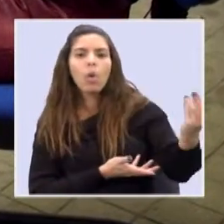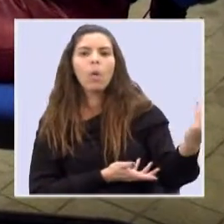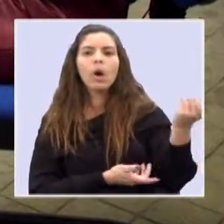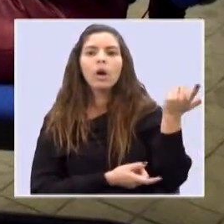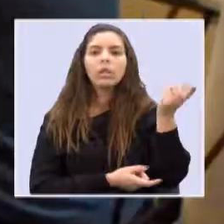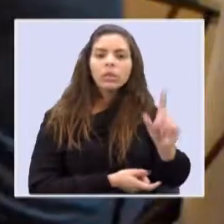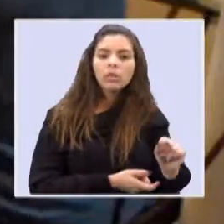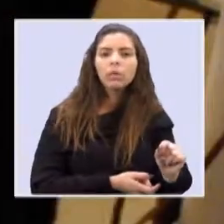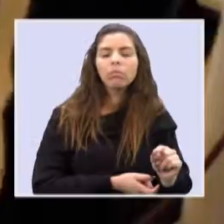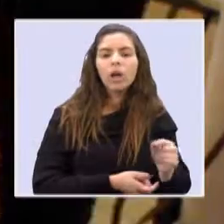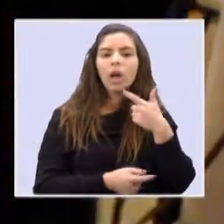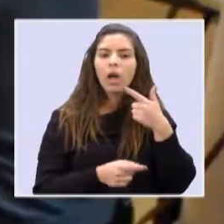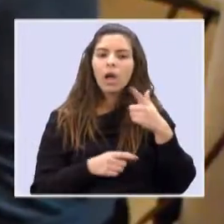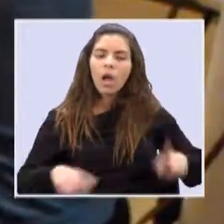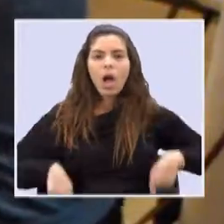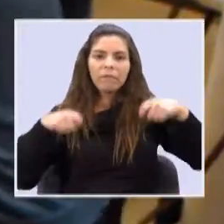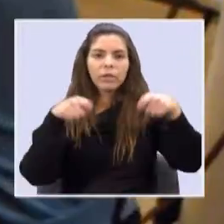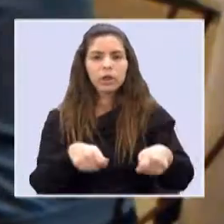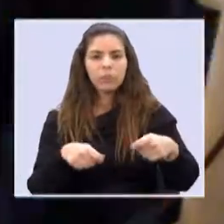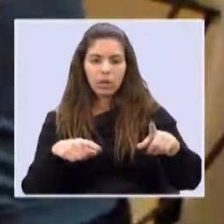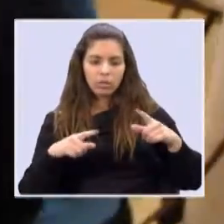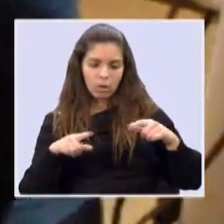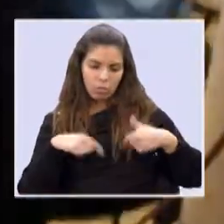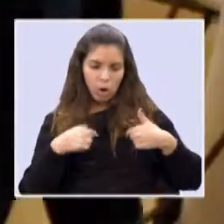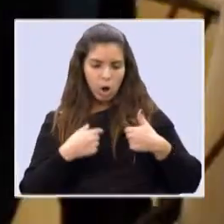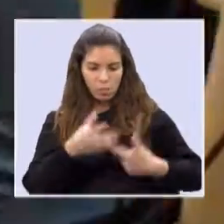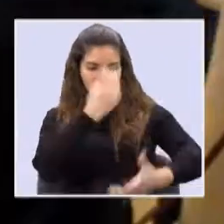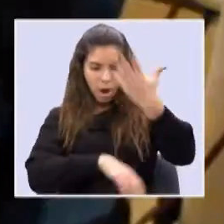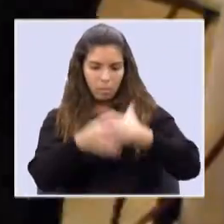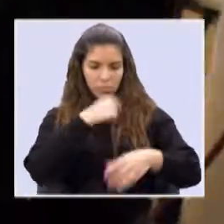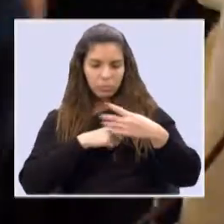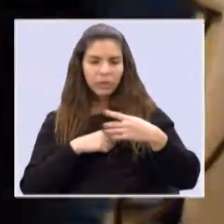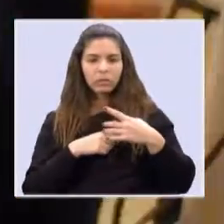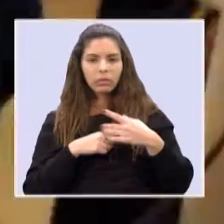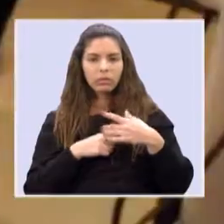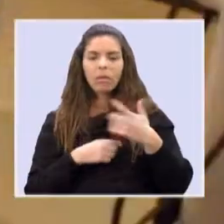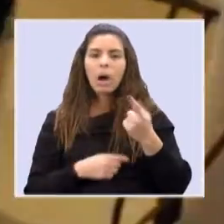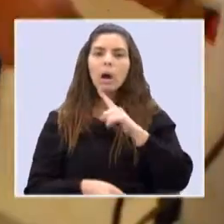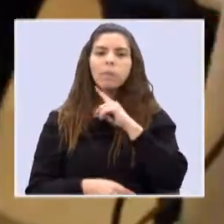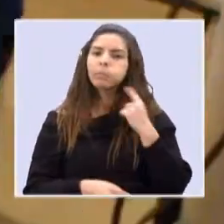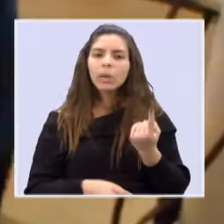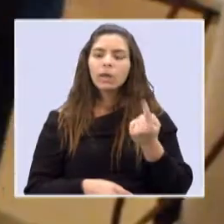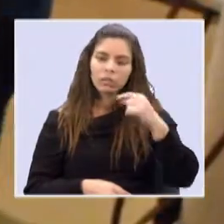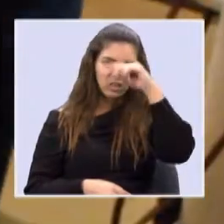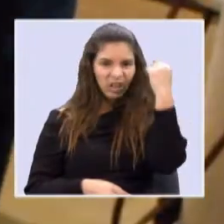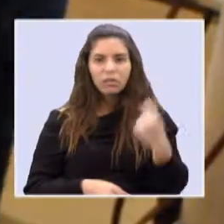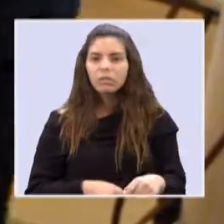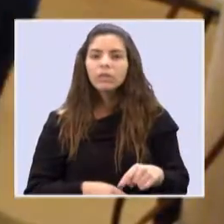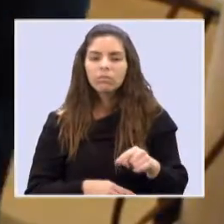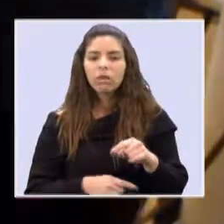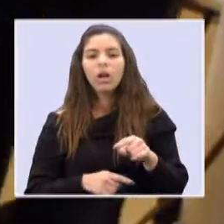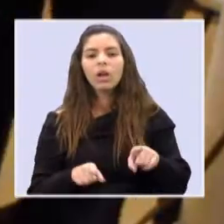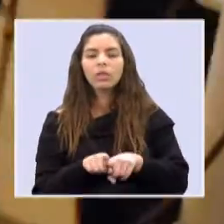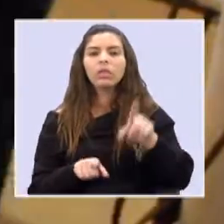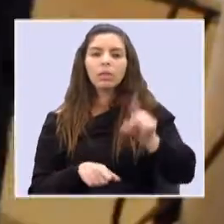de haver incentivo para as pessoas continuarem a investir em si, na aprendizagem e em desenvolver